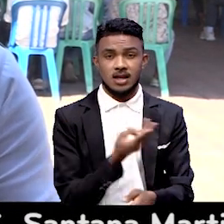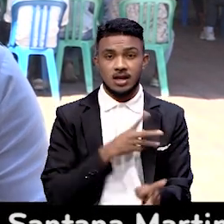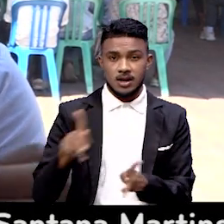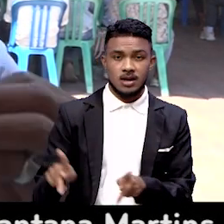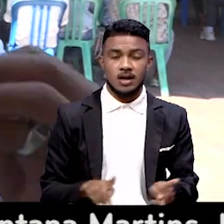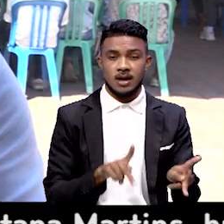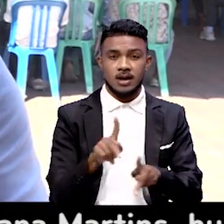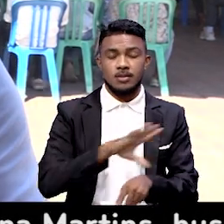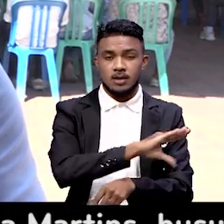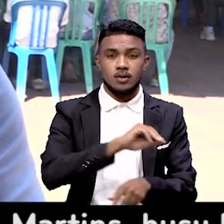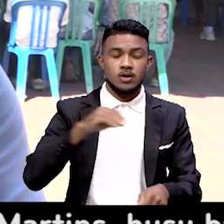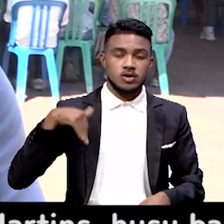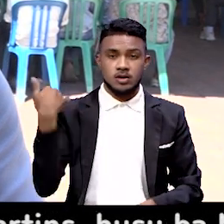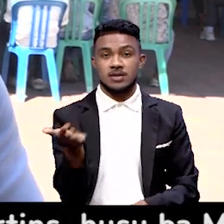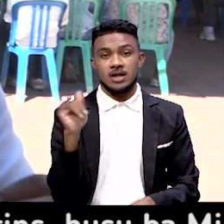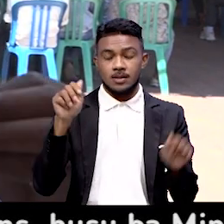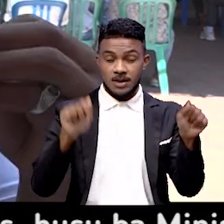jovem sira para ite bel dihan